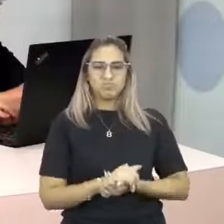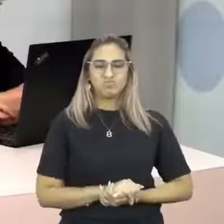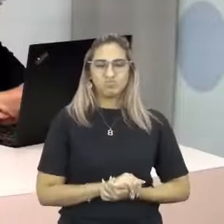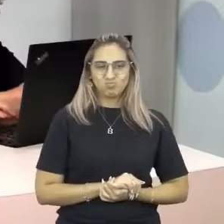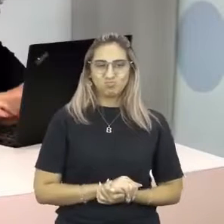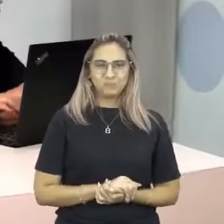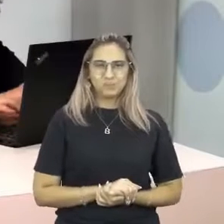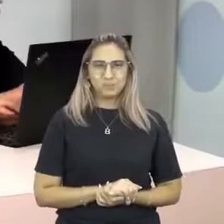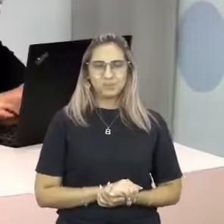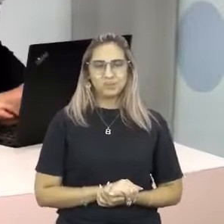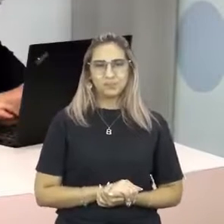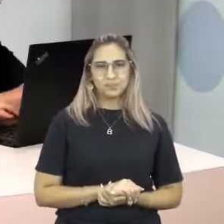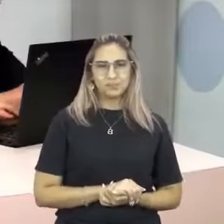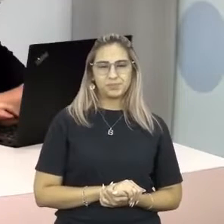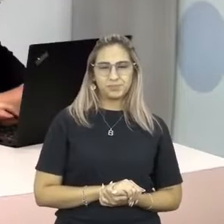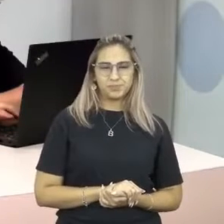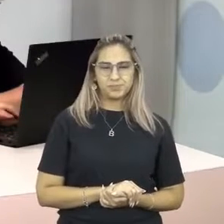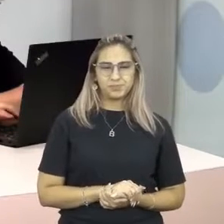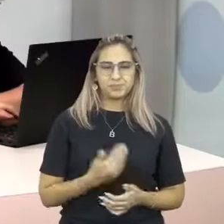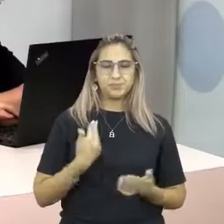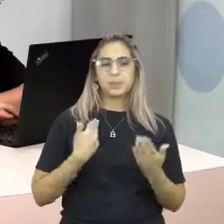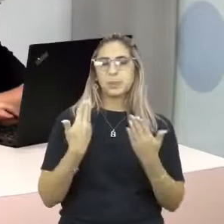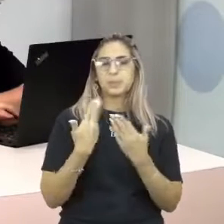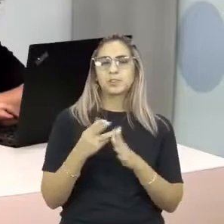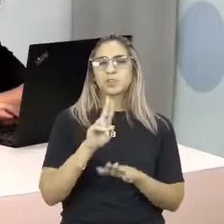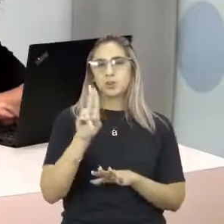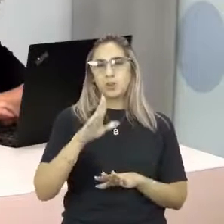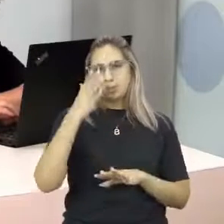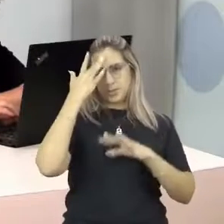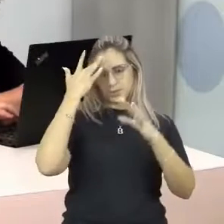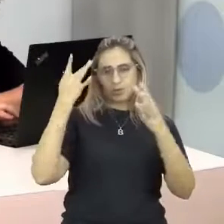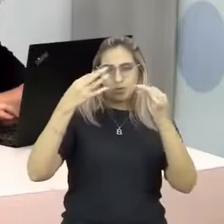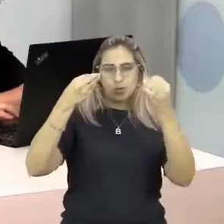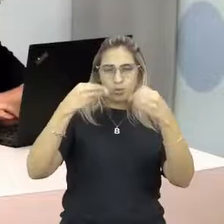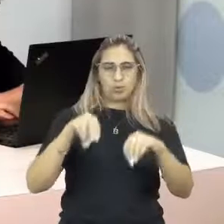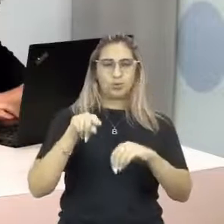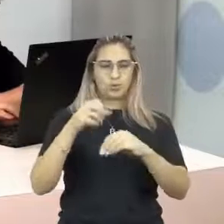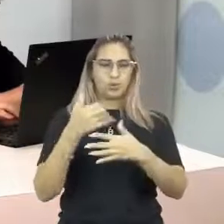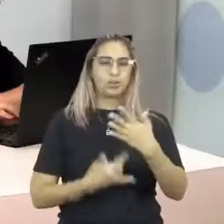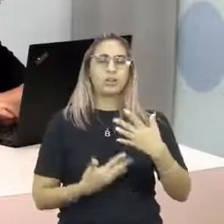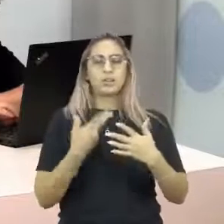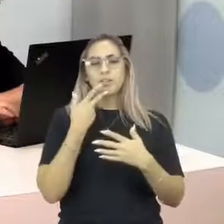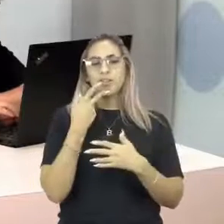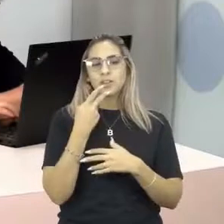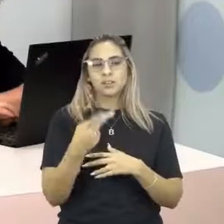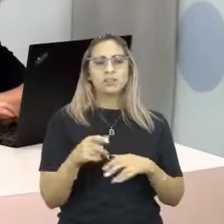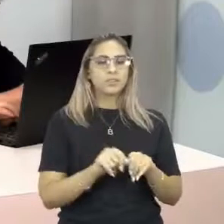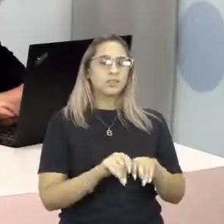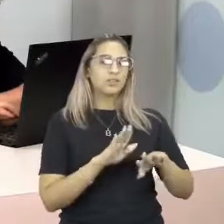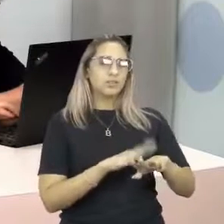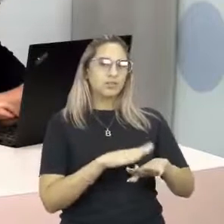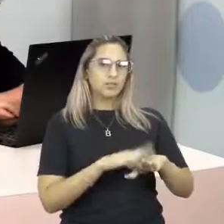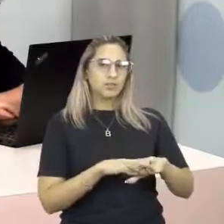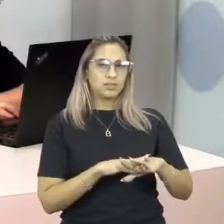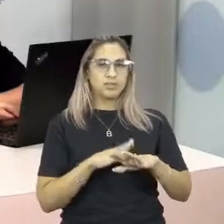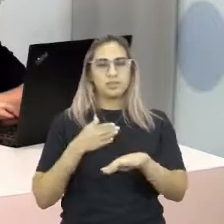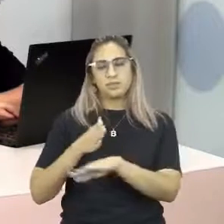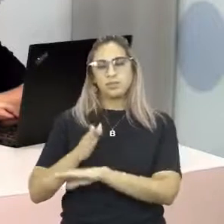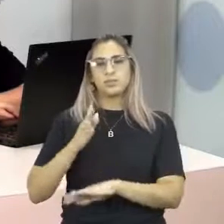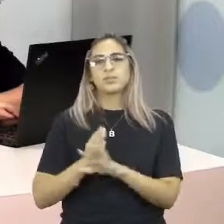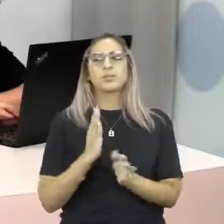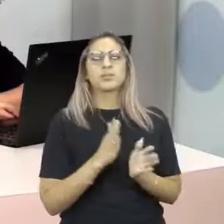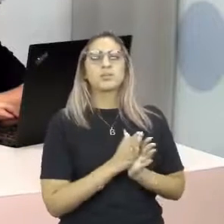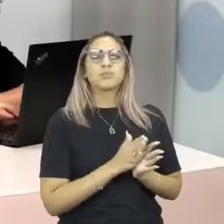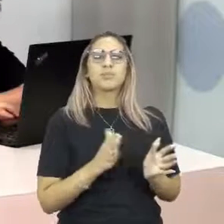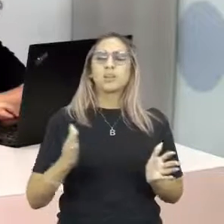ó, eu perdi o nome da pessoa que colocou a questão aqui no chat, mas ela falou que ela participou do processo